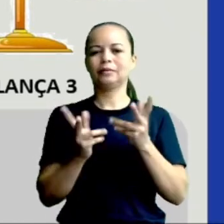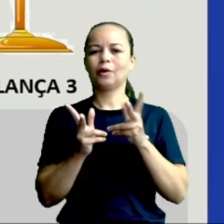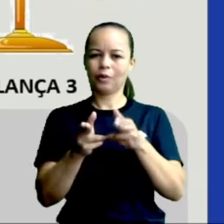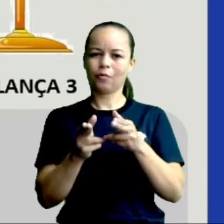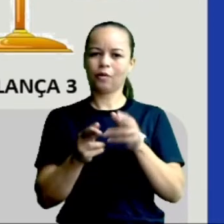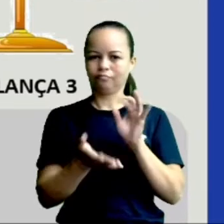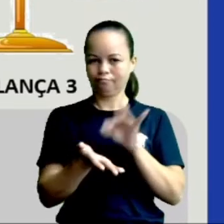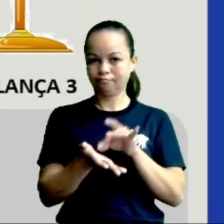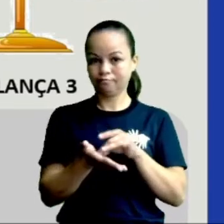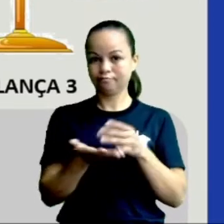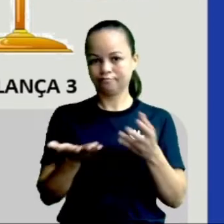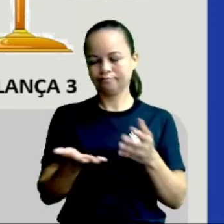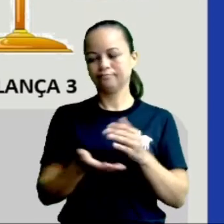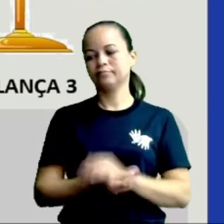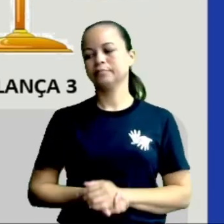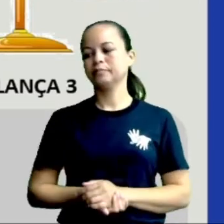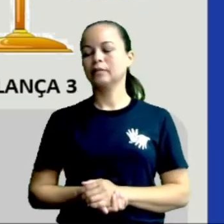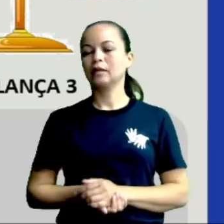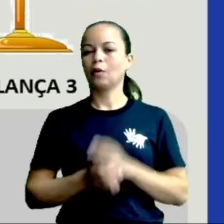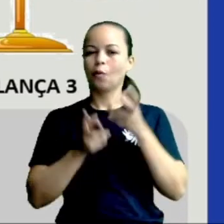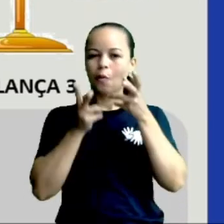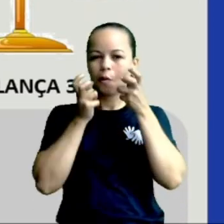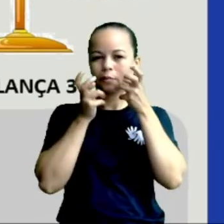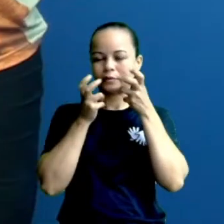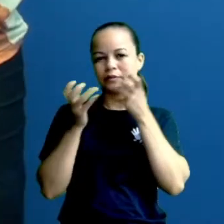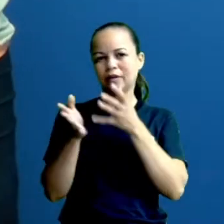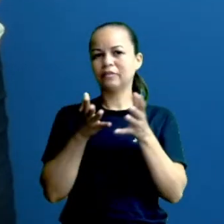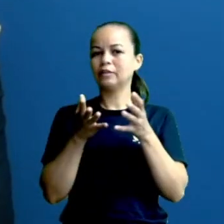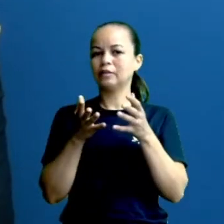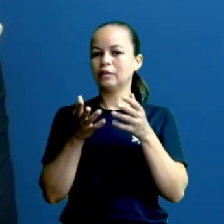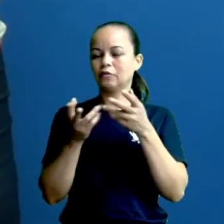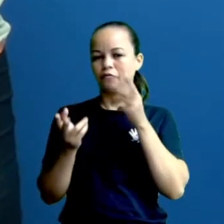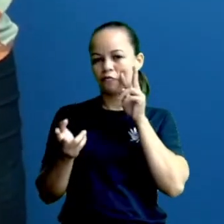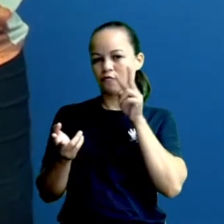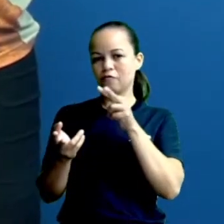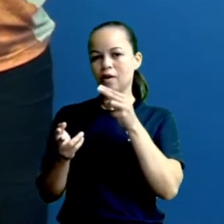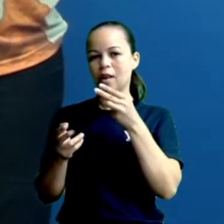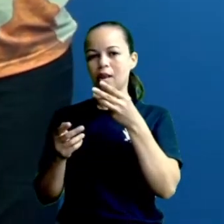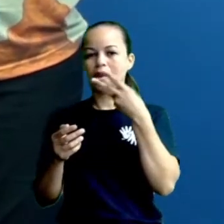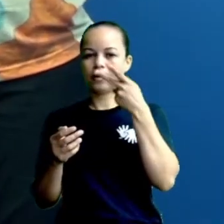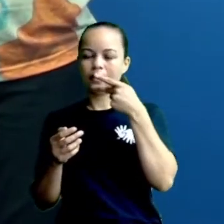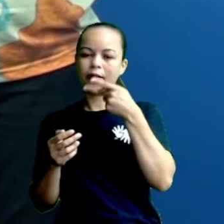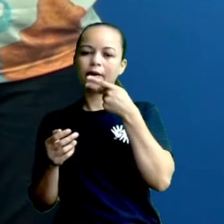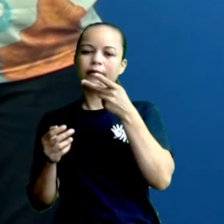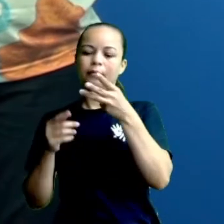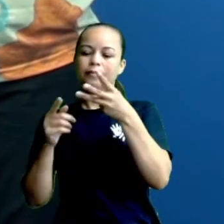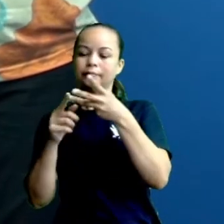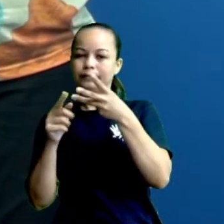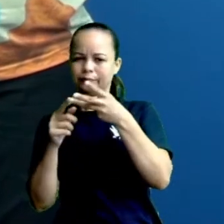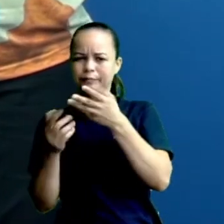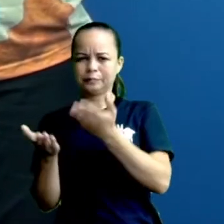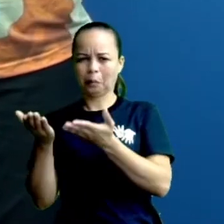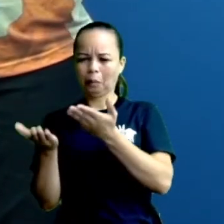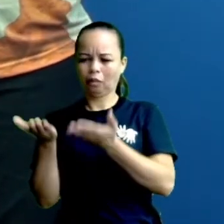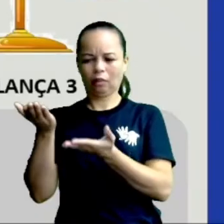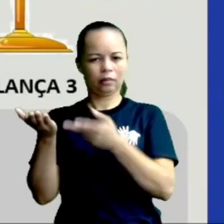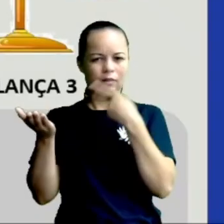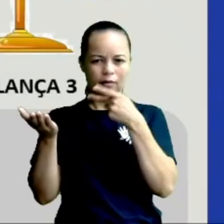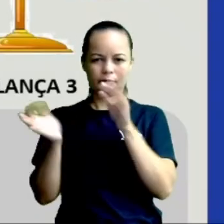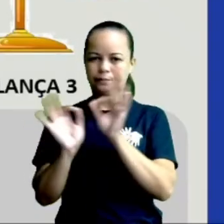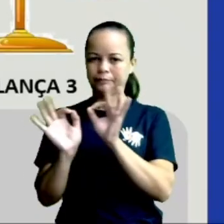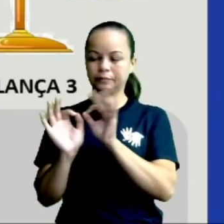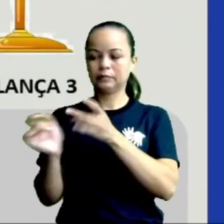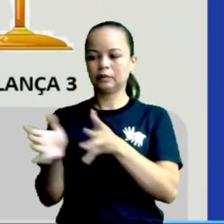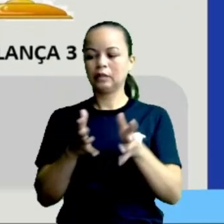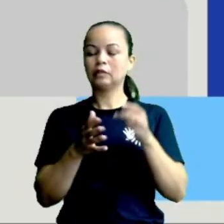muito bem então vamos observar que eu não falei Aí da balança três vamos próximos lado para a gente entender